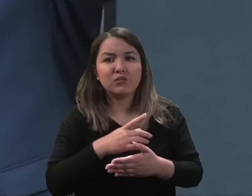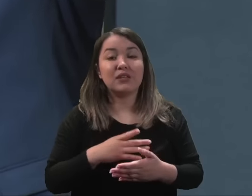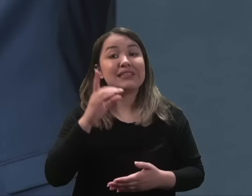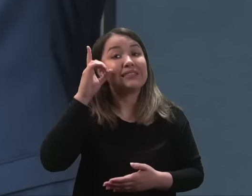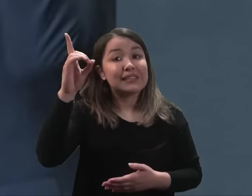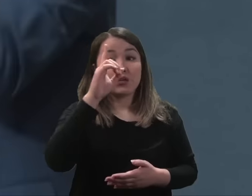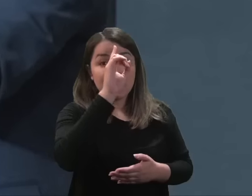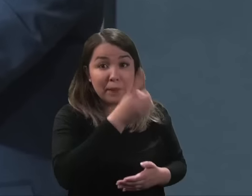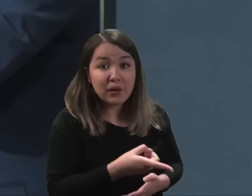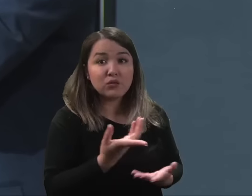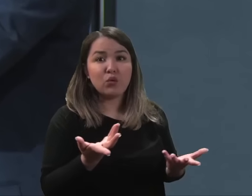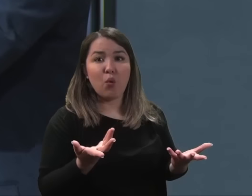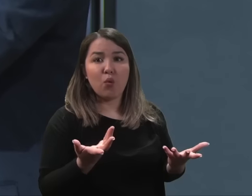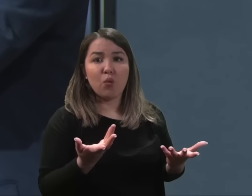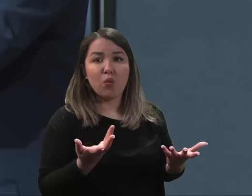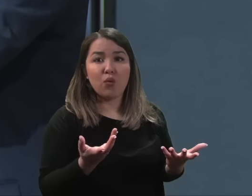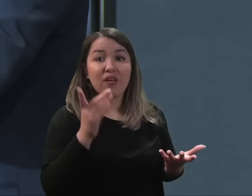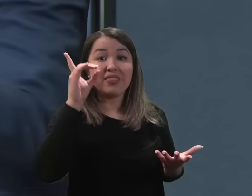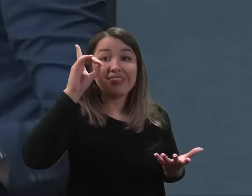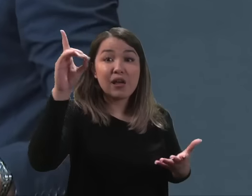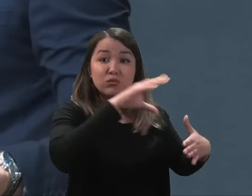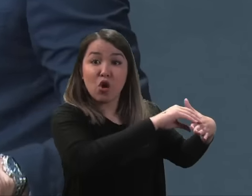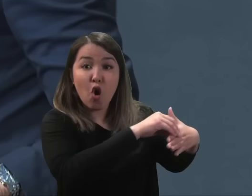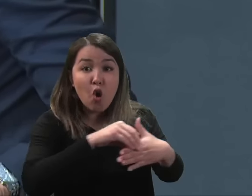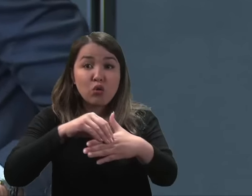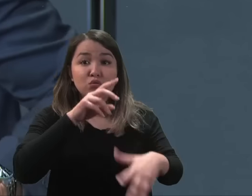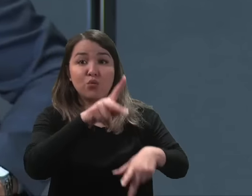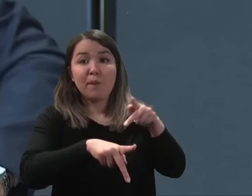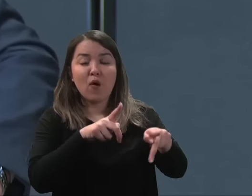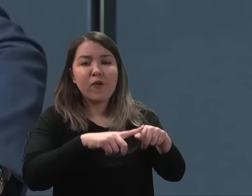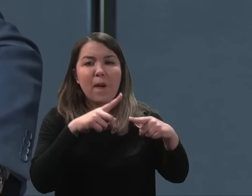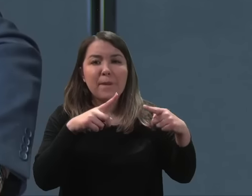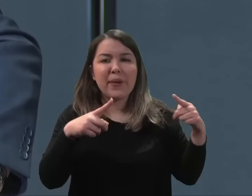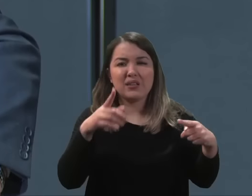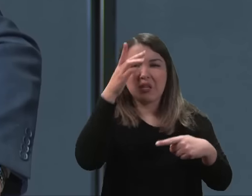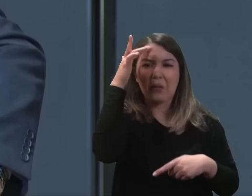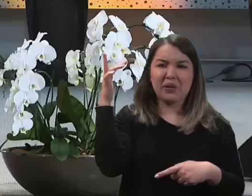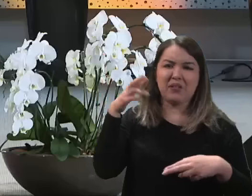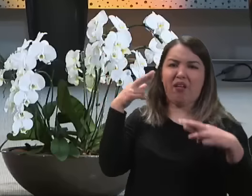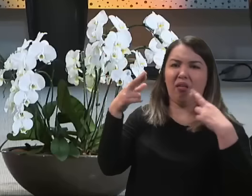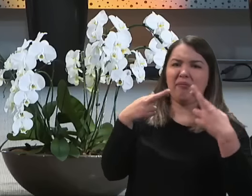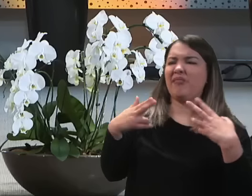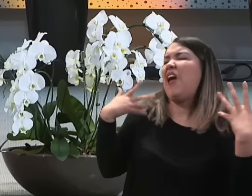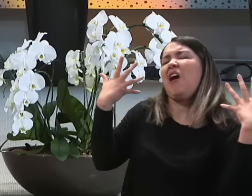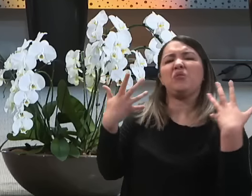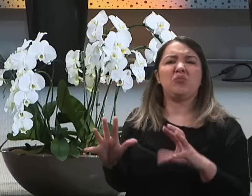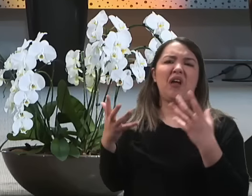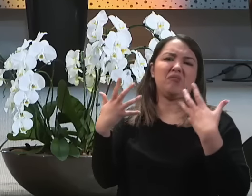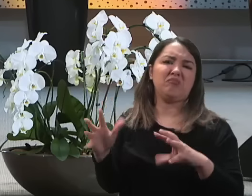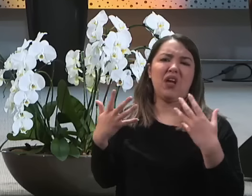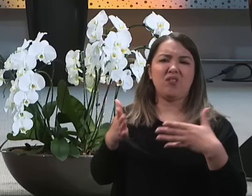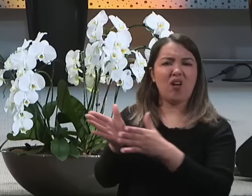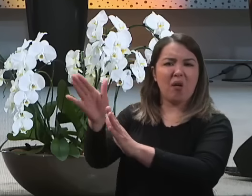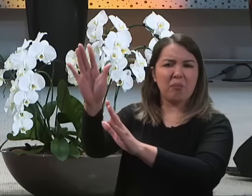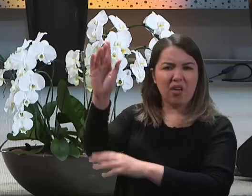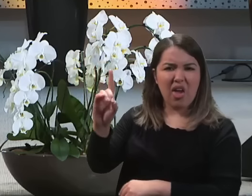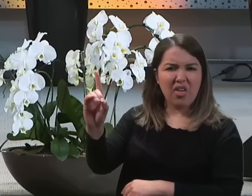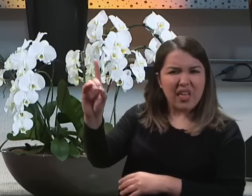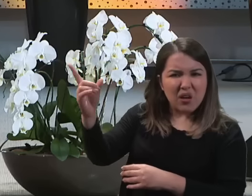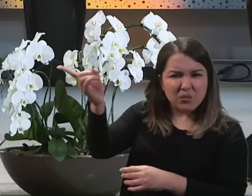rota do Sinai Deus assim conduziu o seu povo mas os murmuradores não aceitavam a direção de Deus